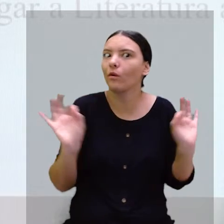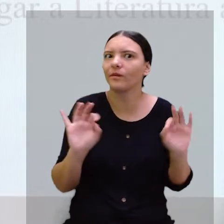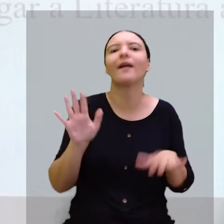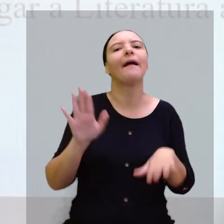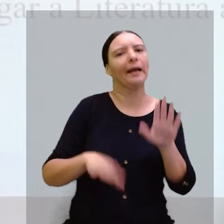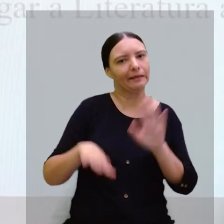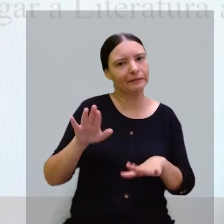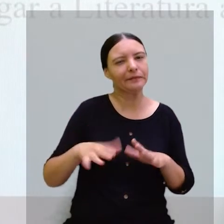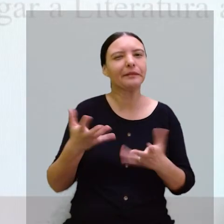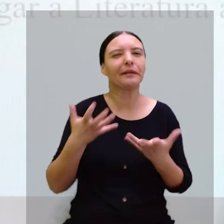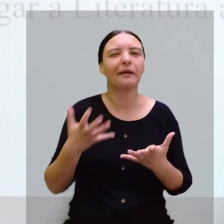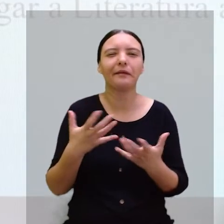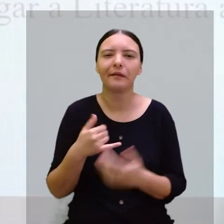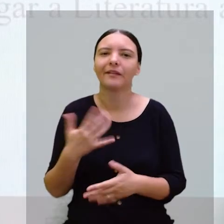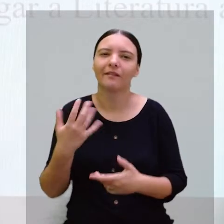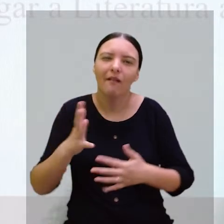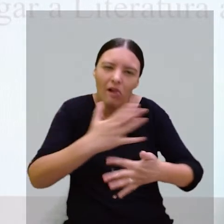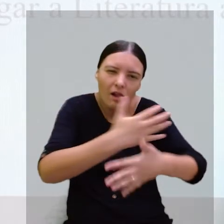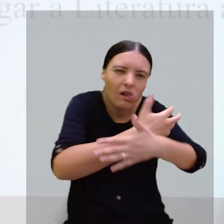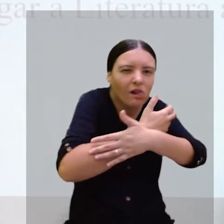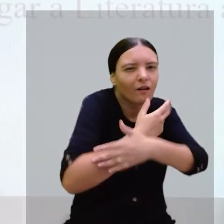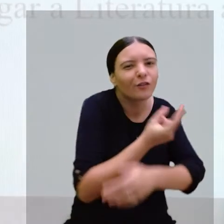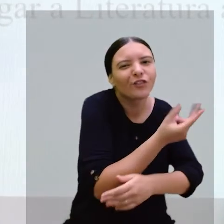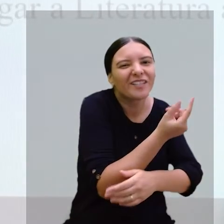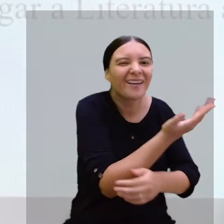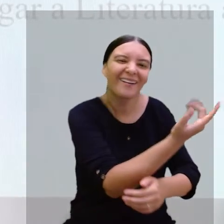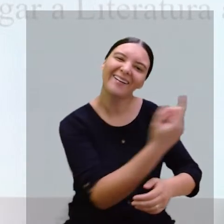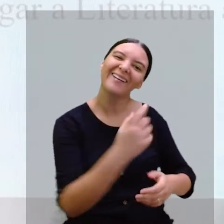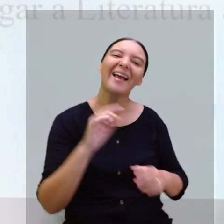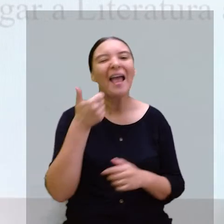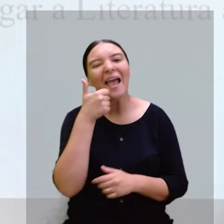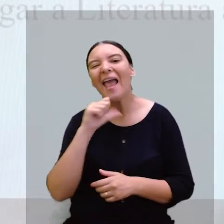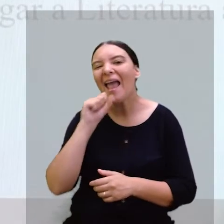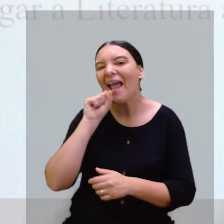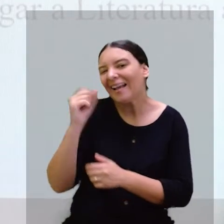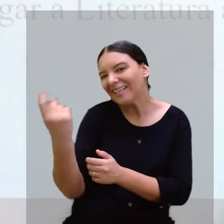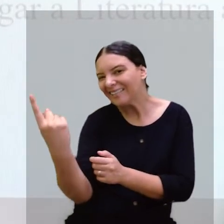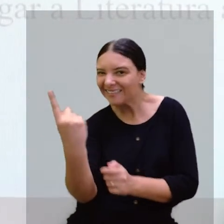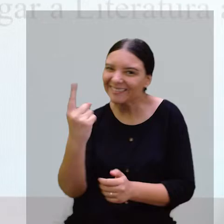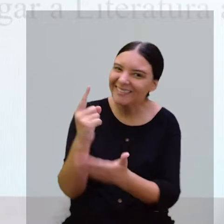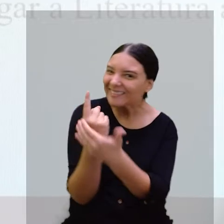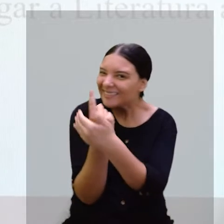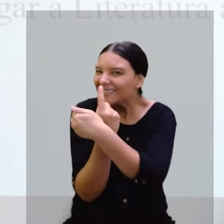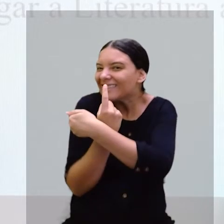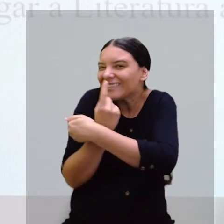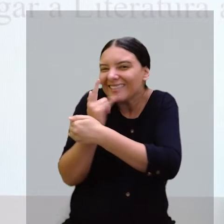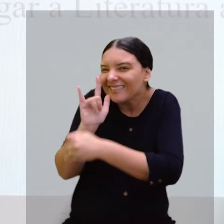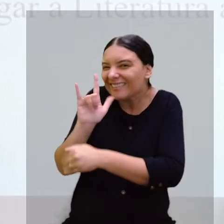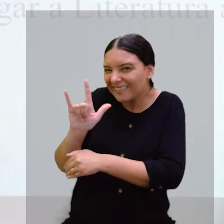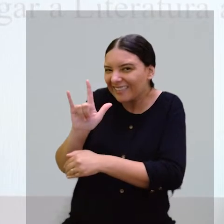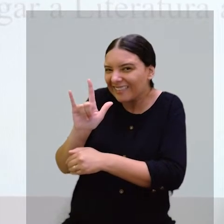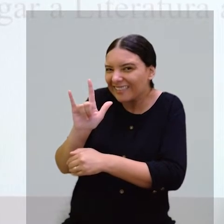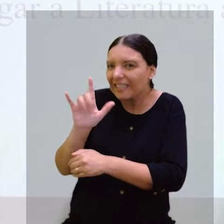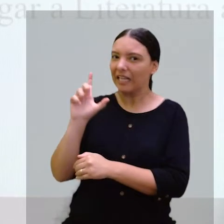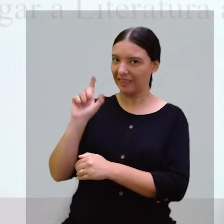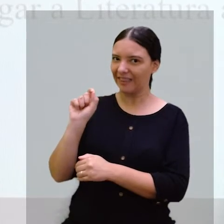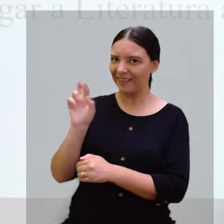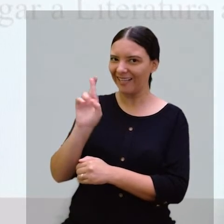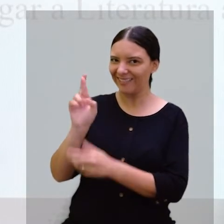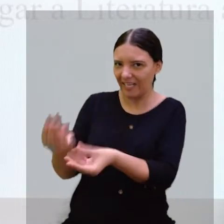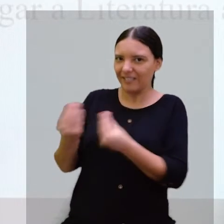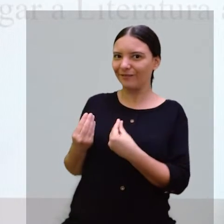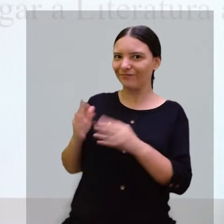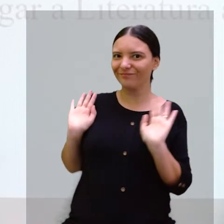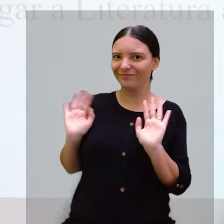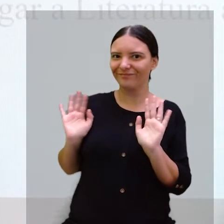que você quer o abraço da sua mãe para ganhar dinheiro, né? Mãe, vem cá, eu te amo, me dá R$10? Né? Quem nunca, não é verdade?